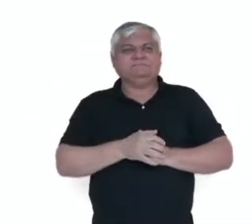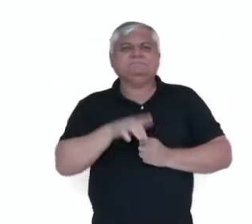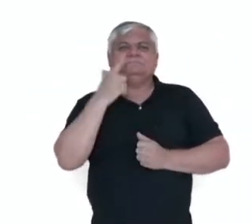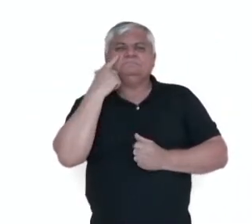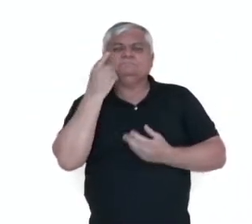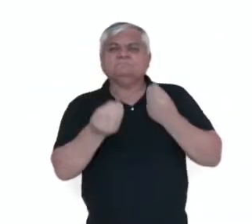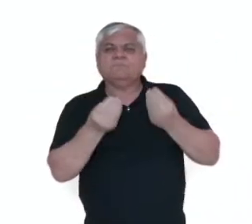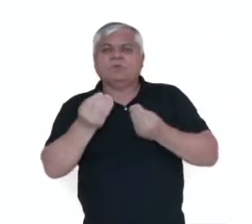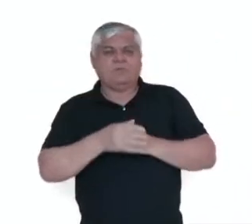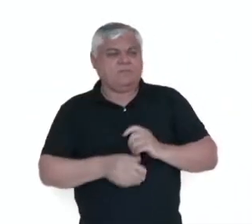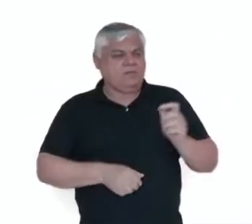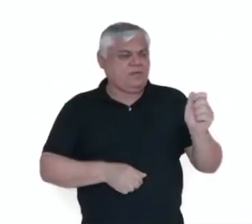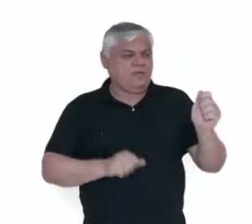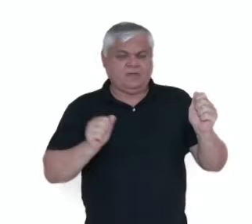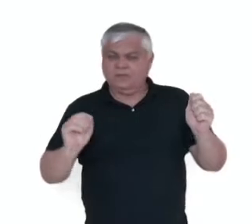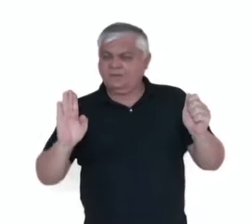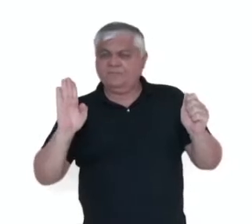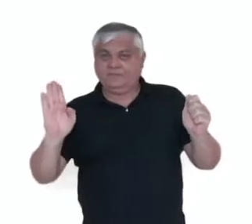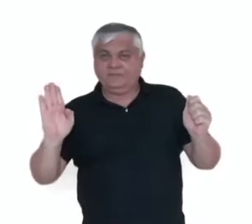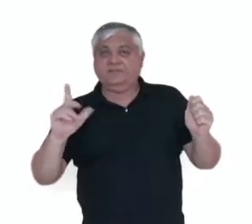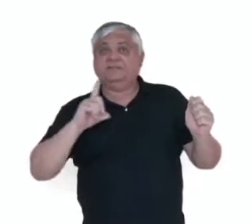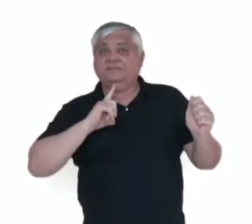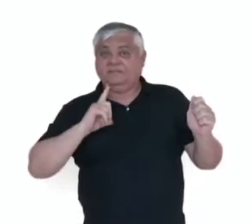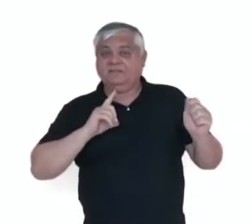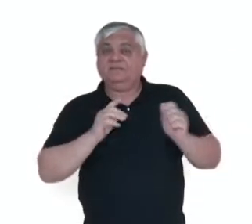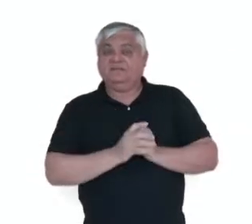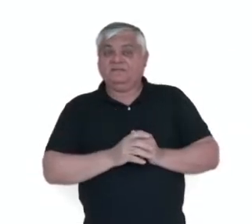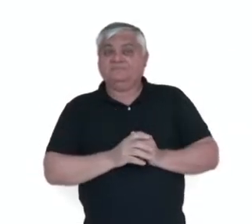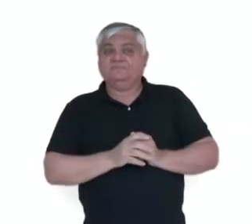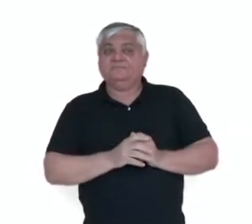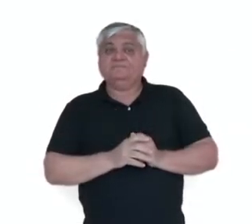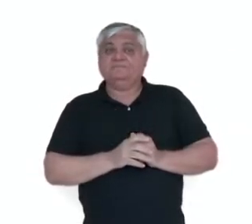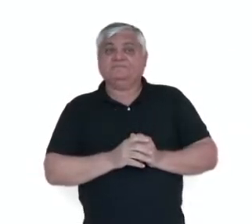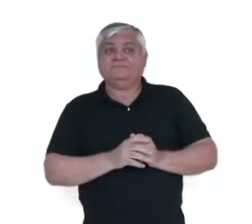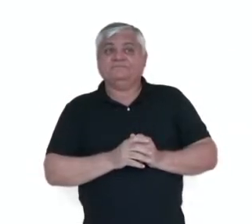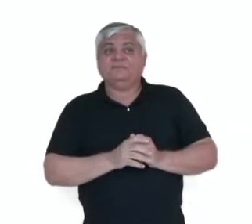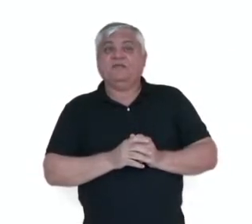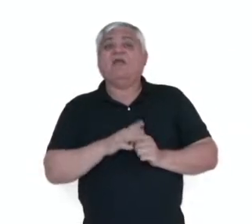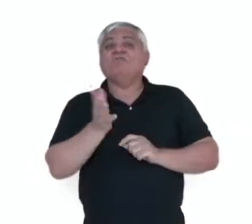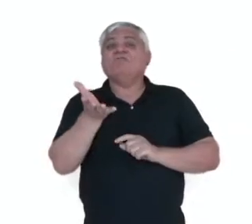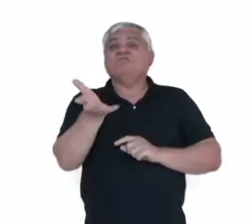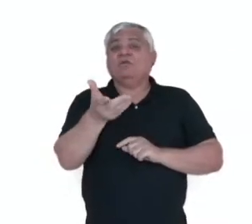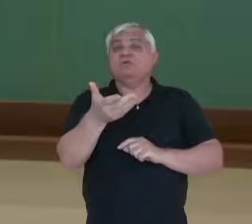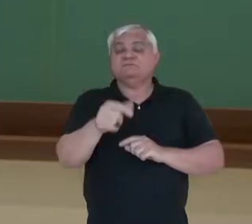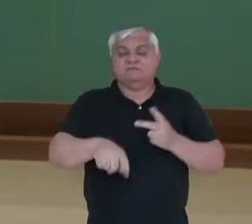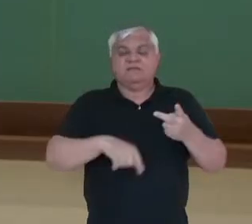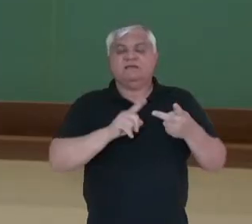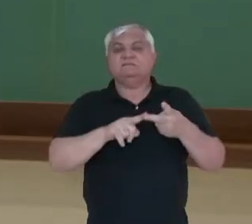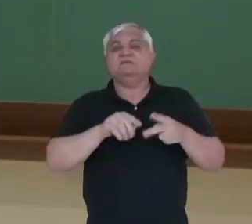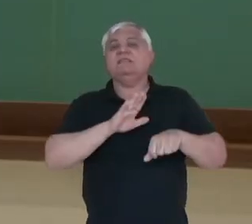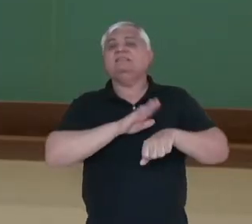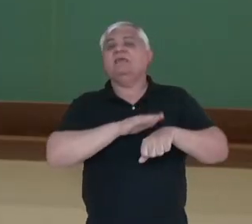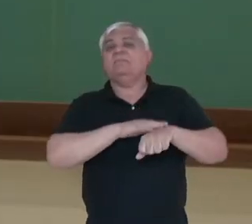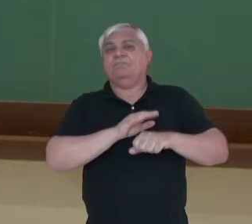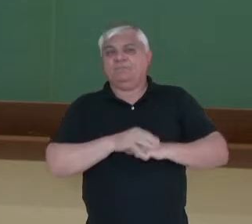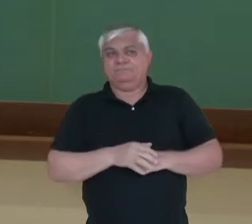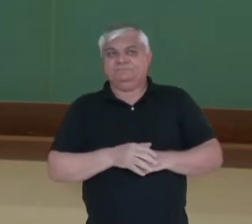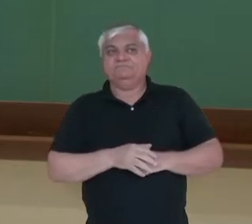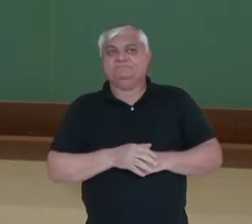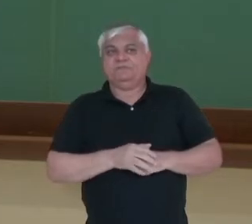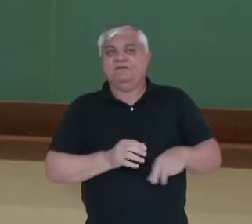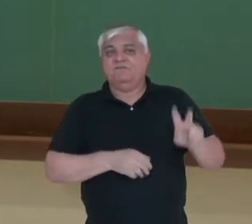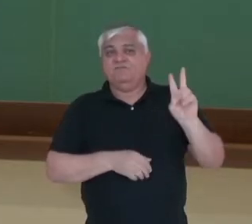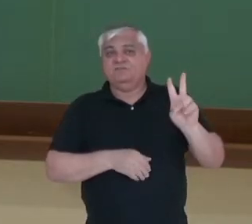analisar essa situação a partir de duas grandezas envolvidas, a velocidade e o tempo. Então